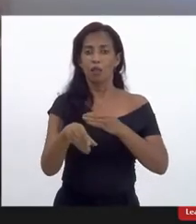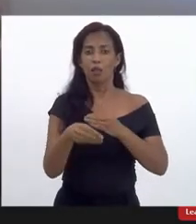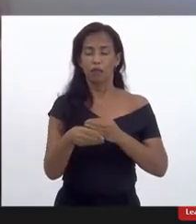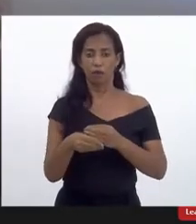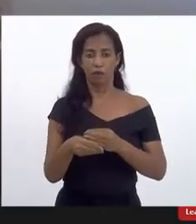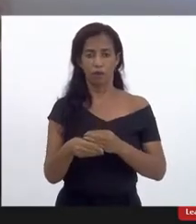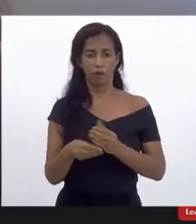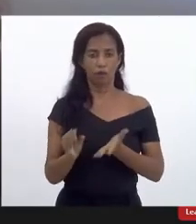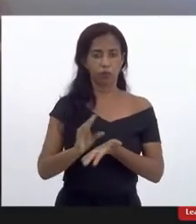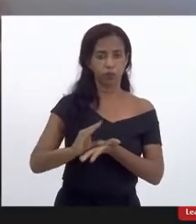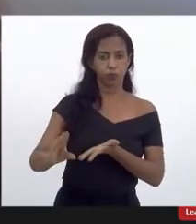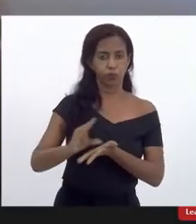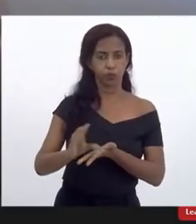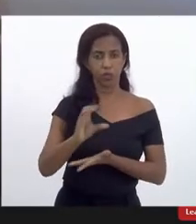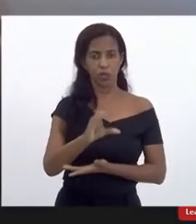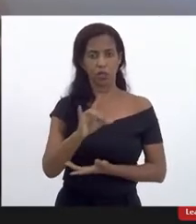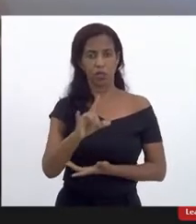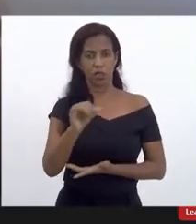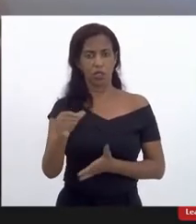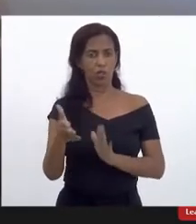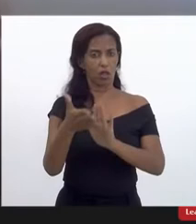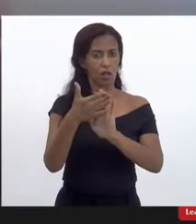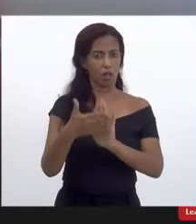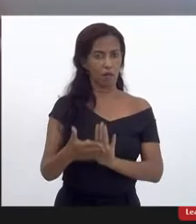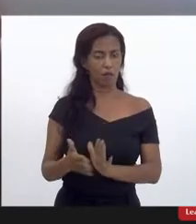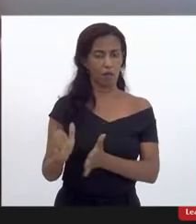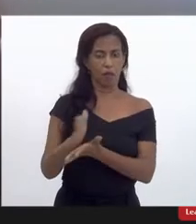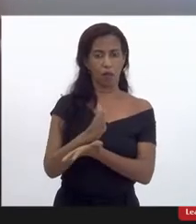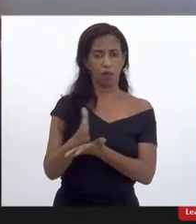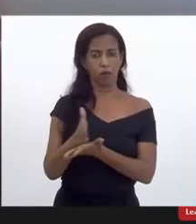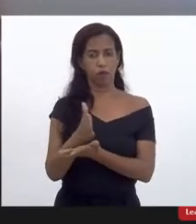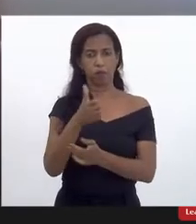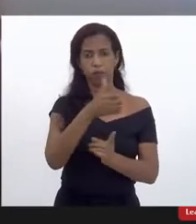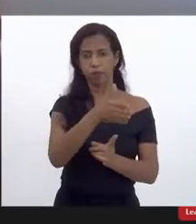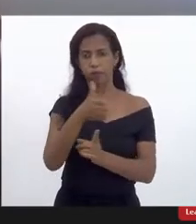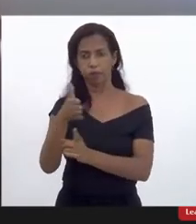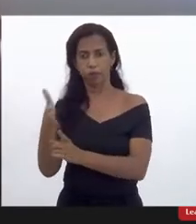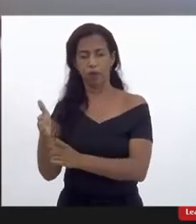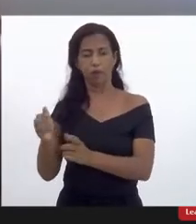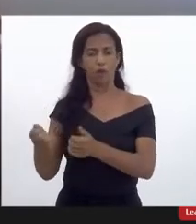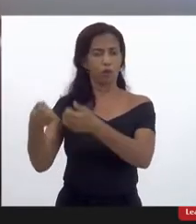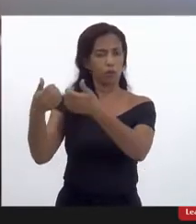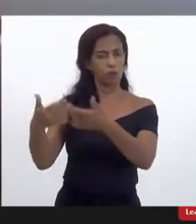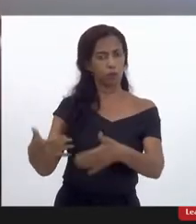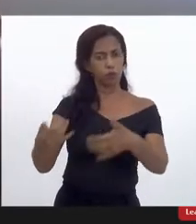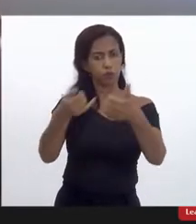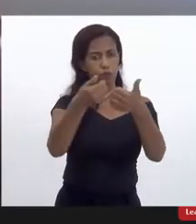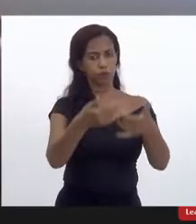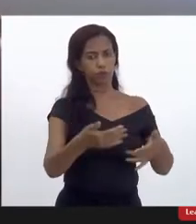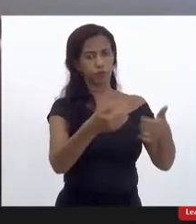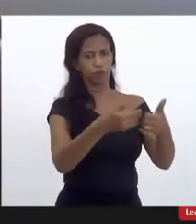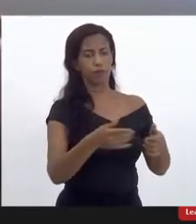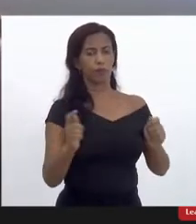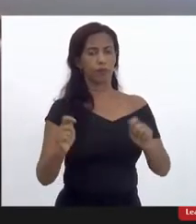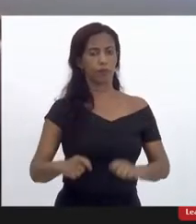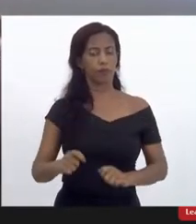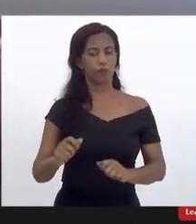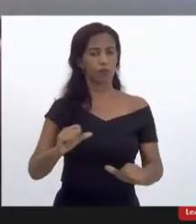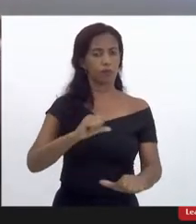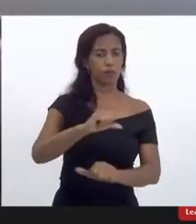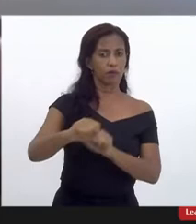ela demanda algumas especificações, alguns esclarecimentos para poder